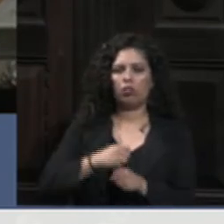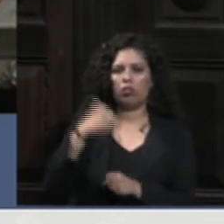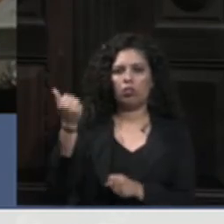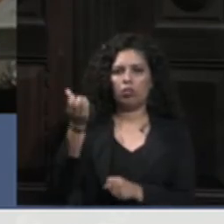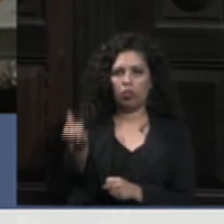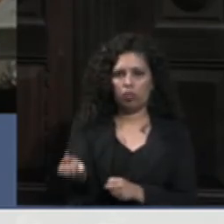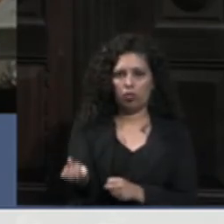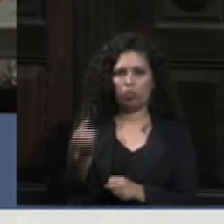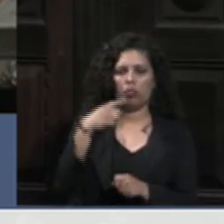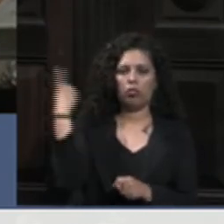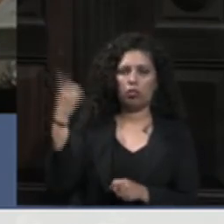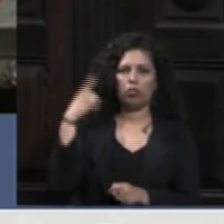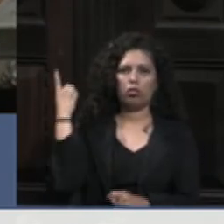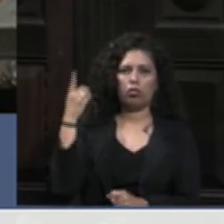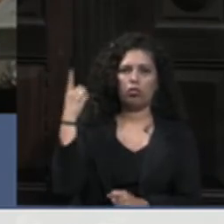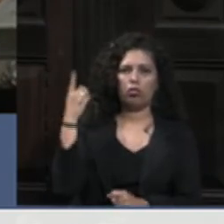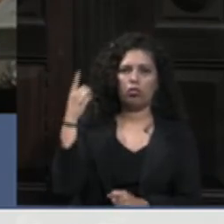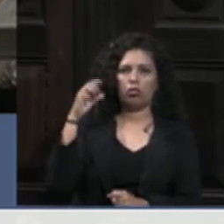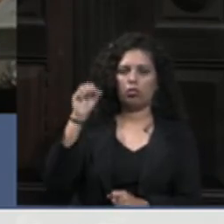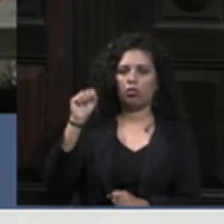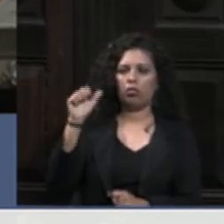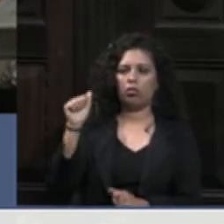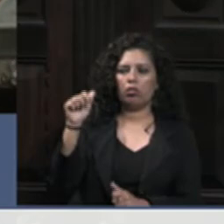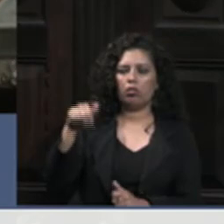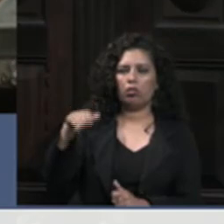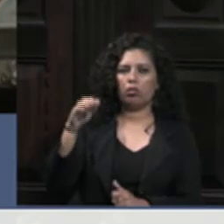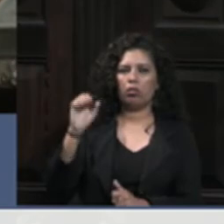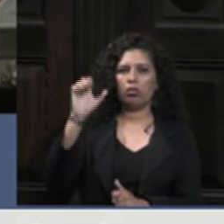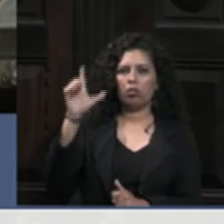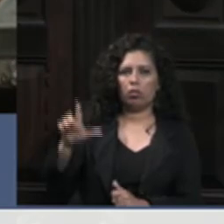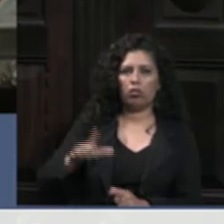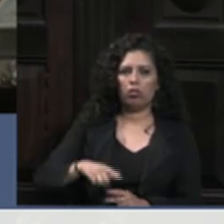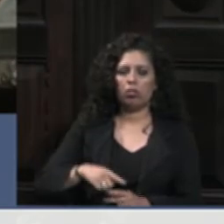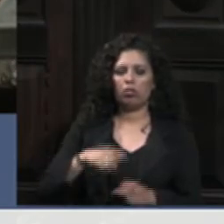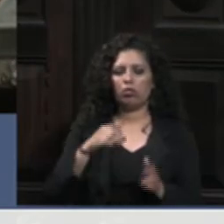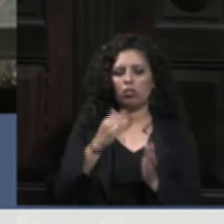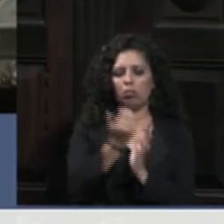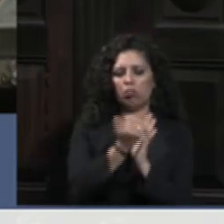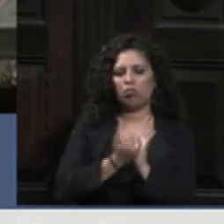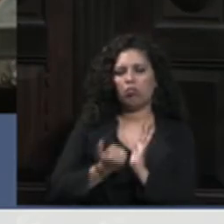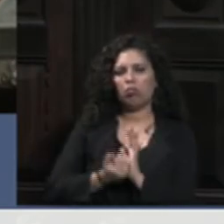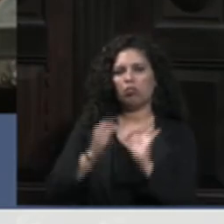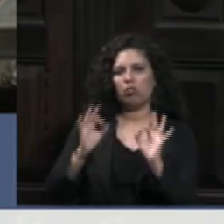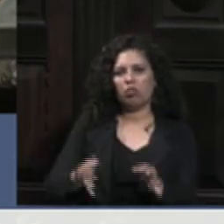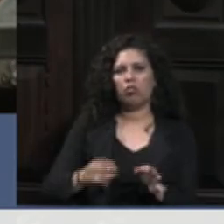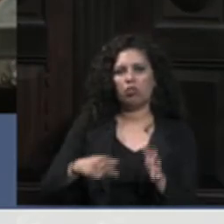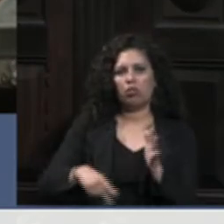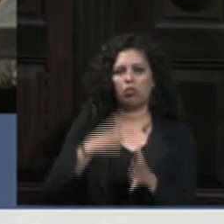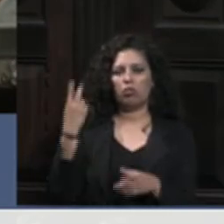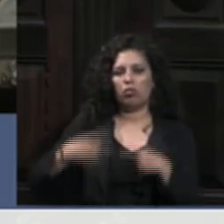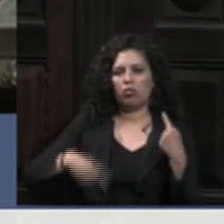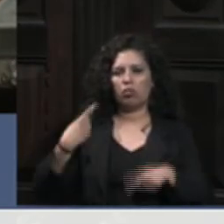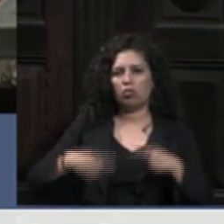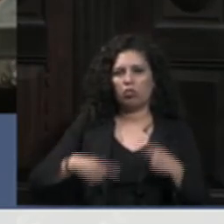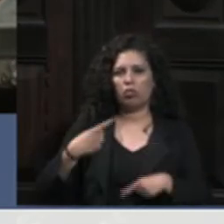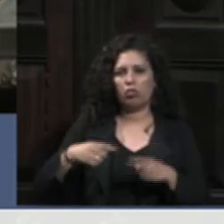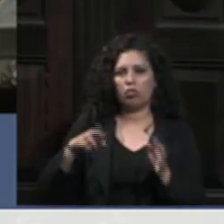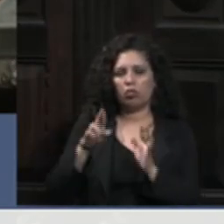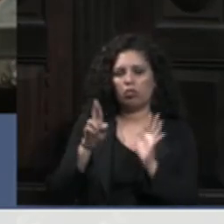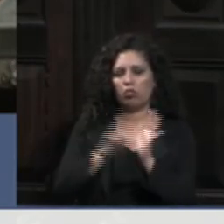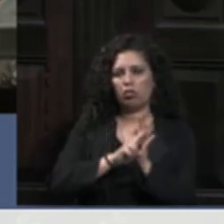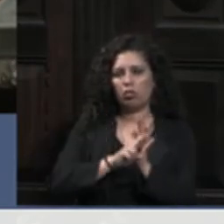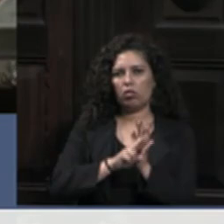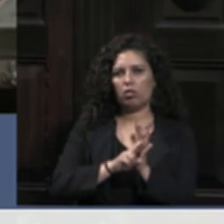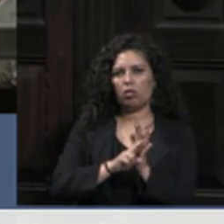1714/2016, da autoria do deputado Samuel Malafaia. Em tramitação ordinária, em segunda discussão, redação do